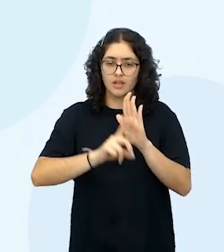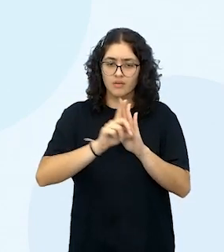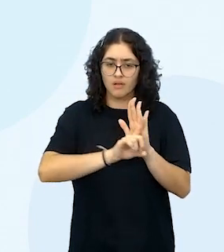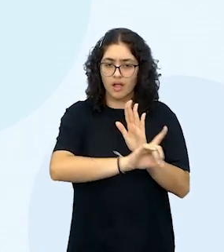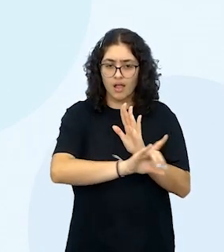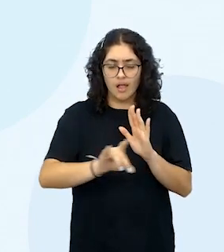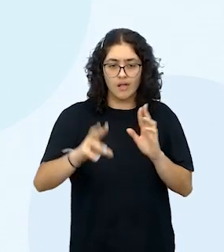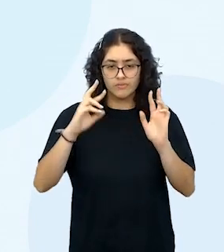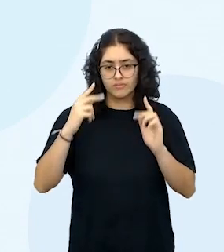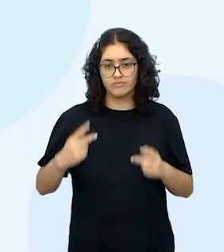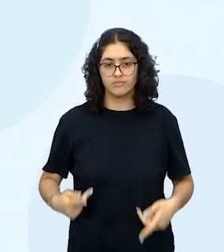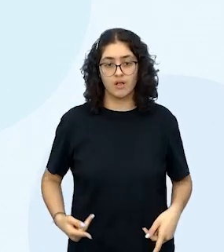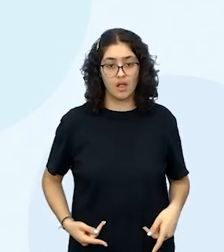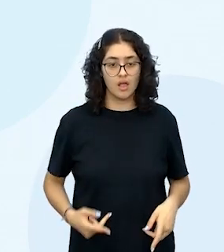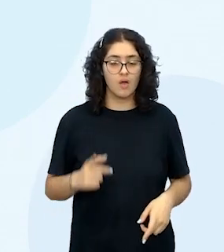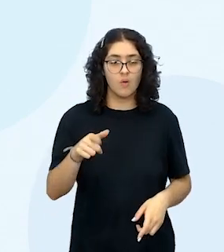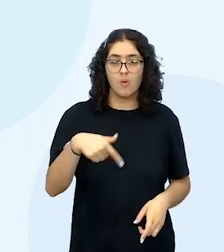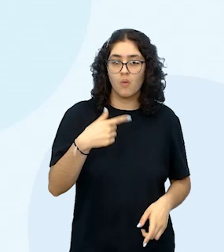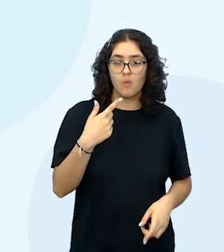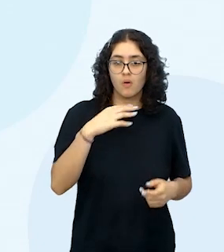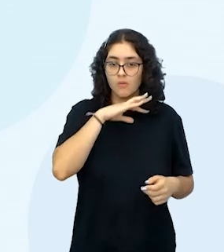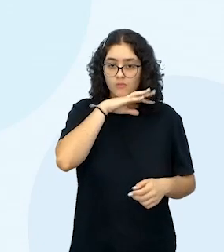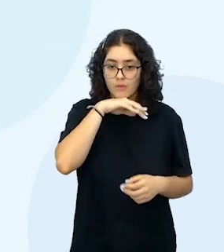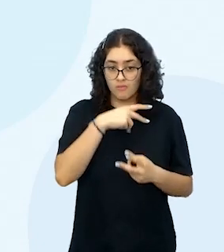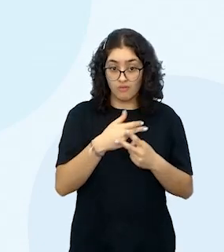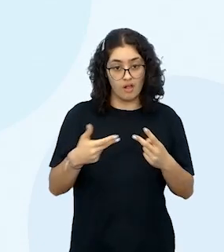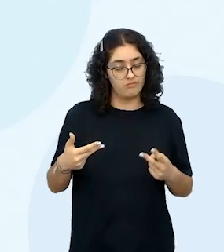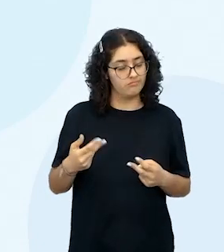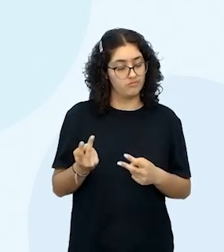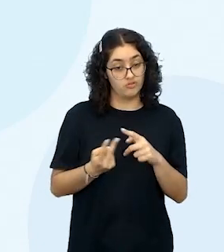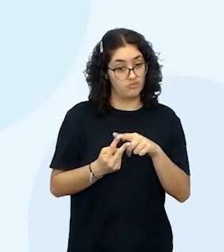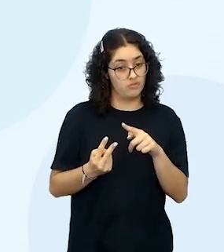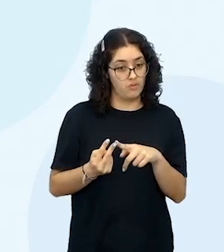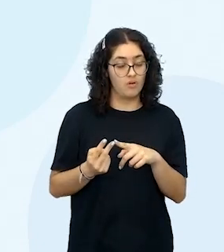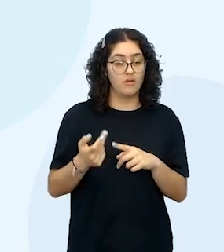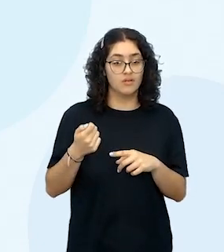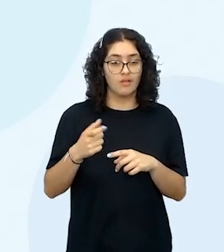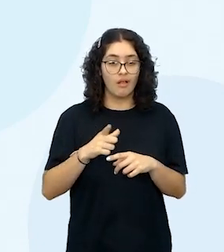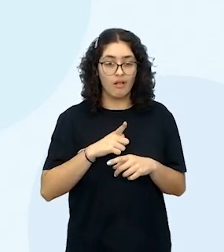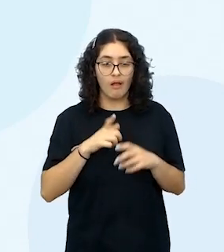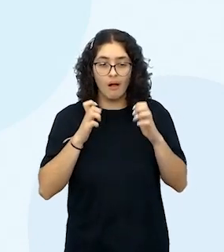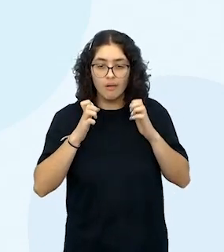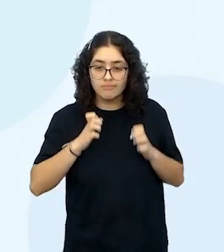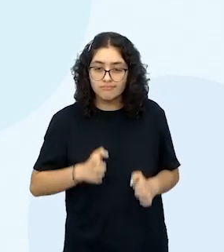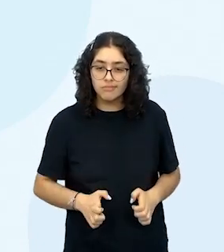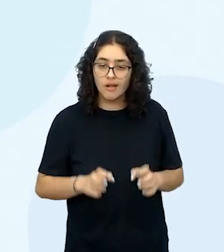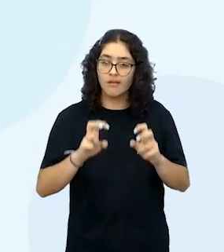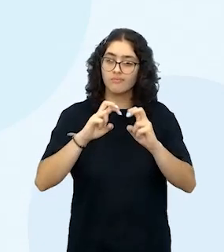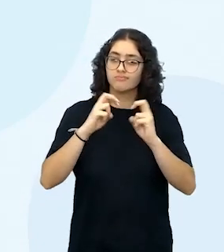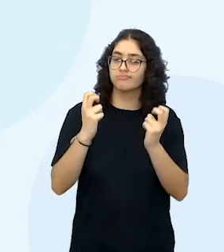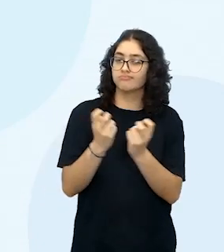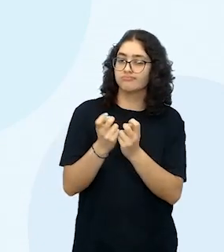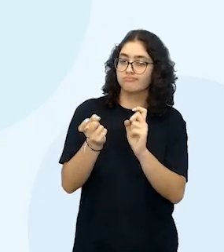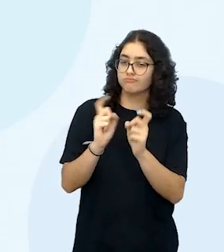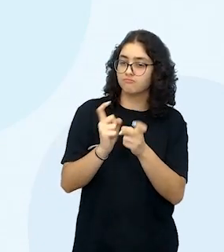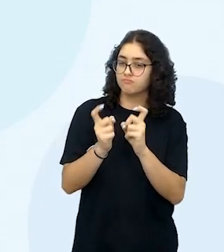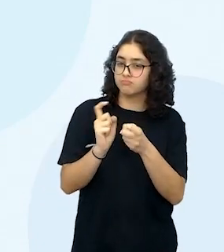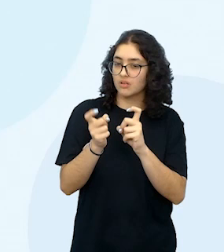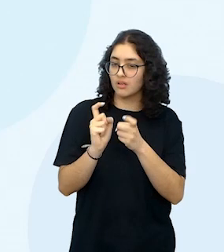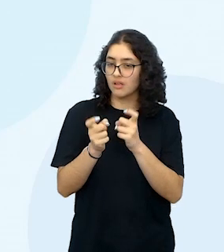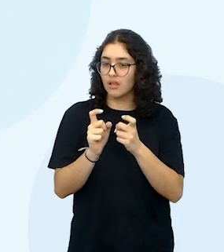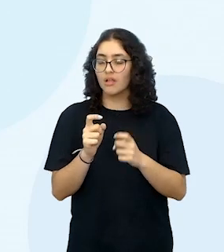participantes, sejam eles seres humanos ou animais. E aí a gente tem a importância dos comitês de ética, né, que são formados